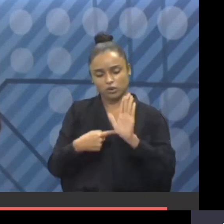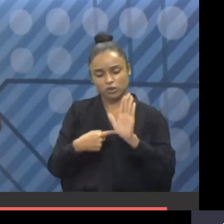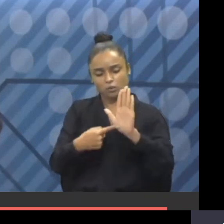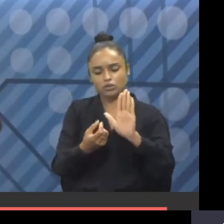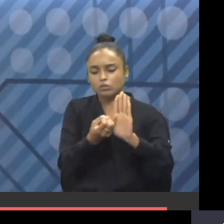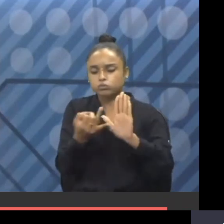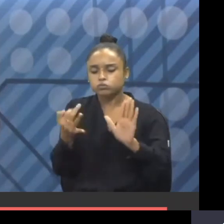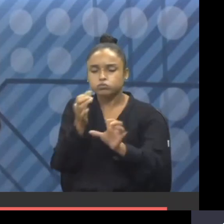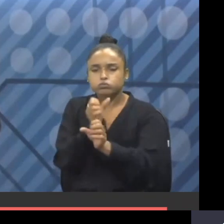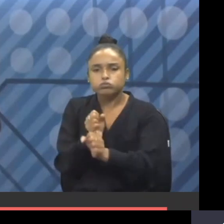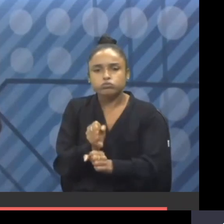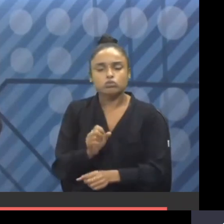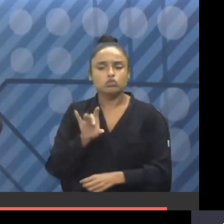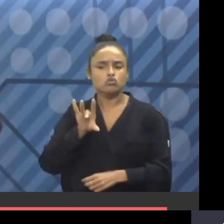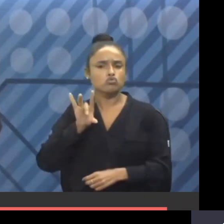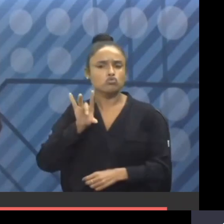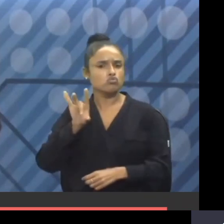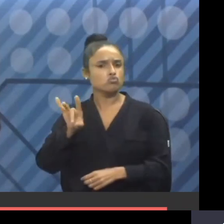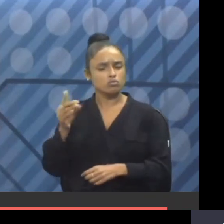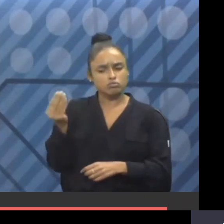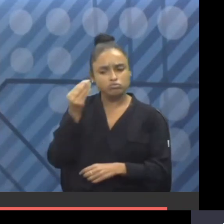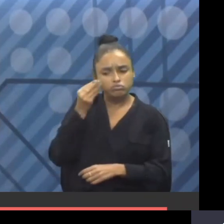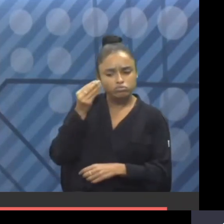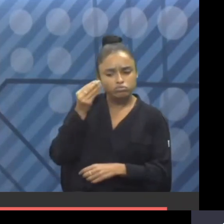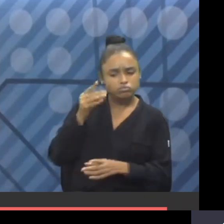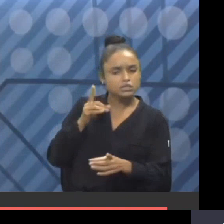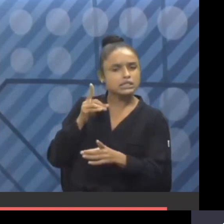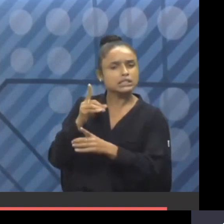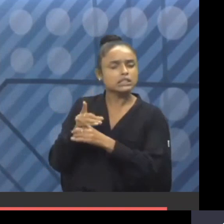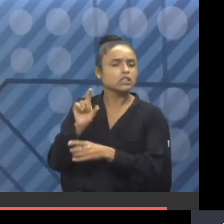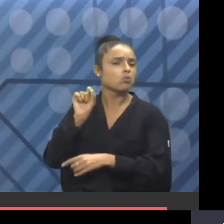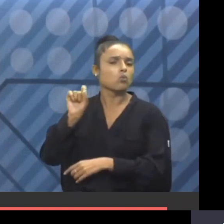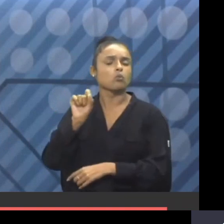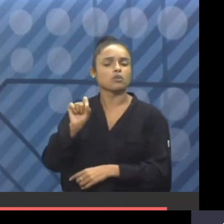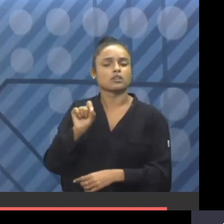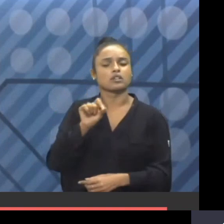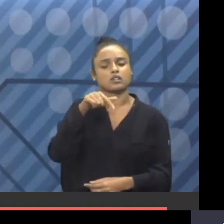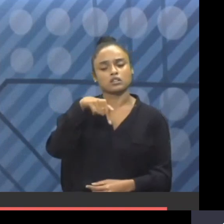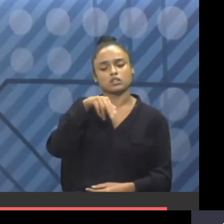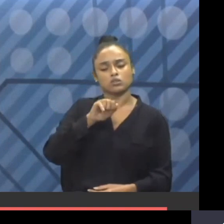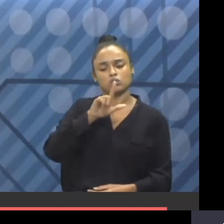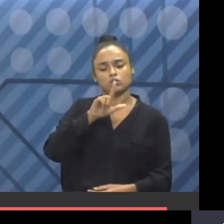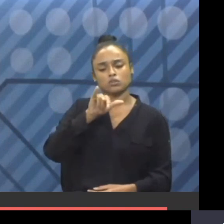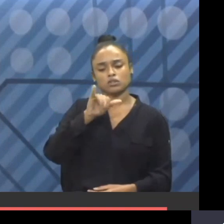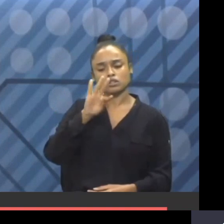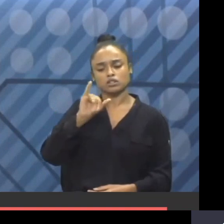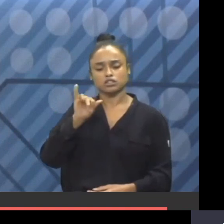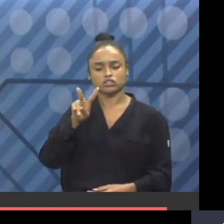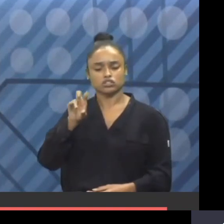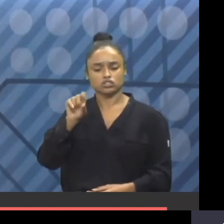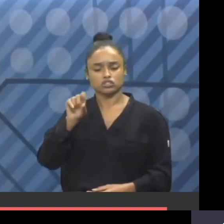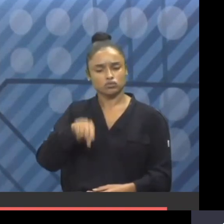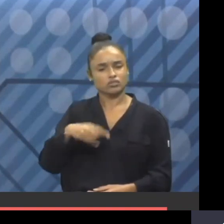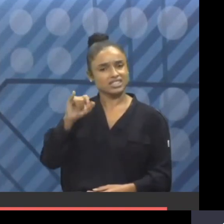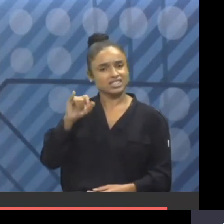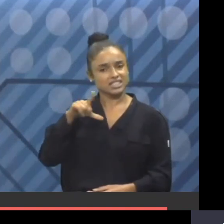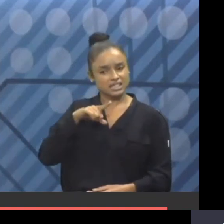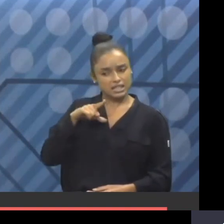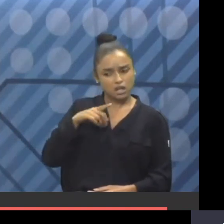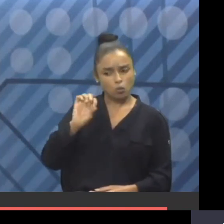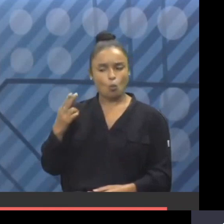estamos realizando apenas um teste de identificação, que é um teste qualitativo que verifica se tem ou não a presença desses dois